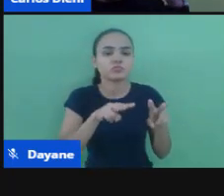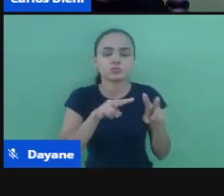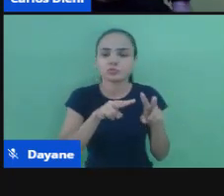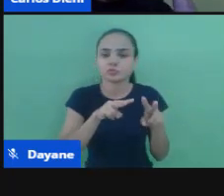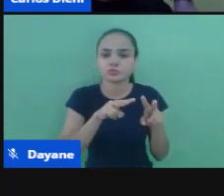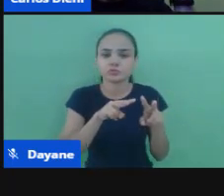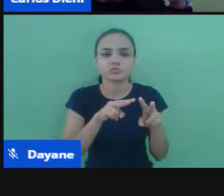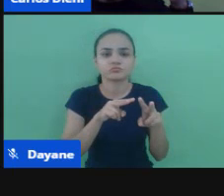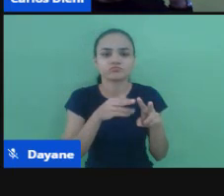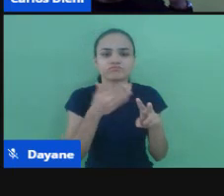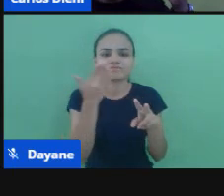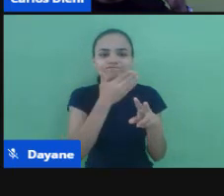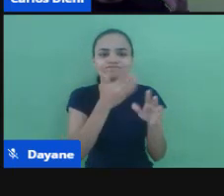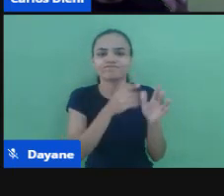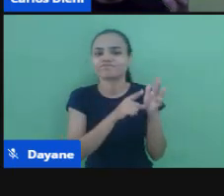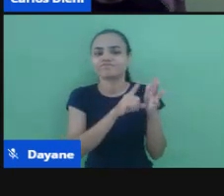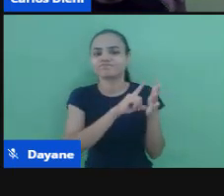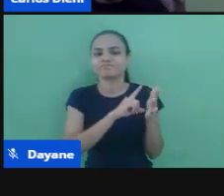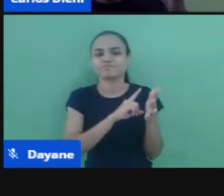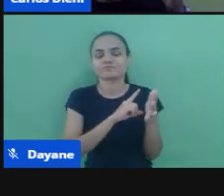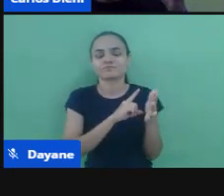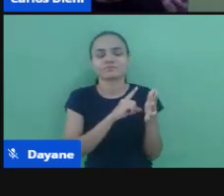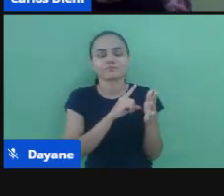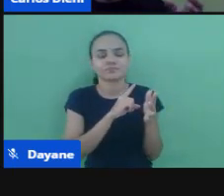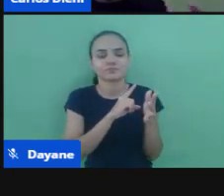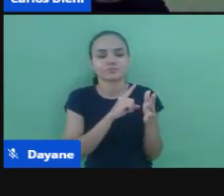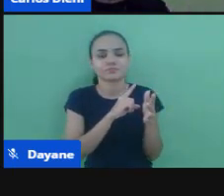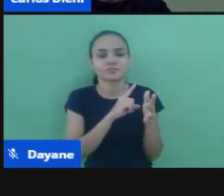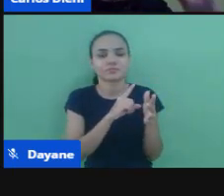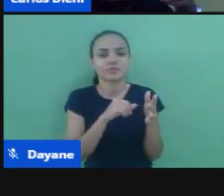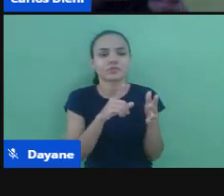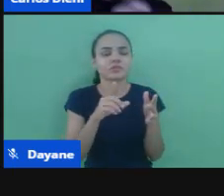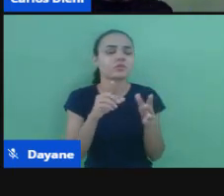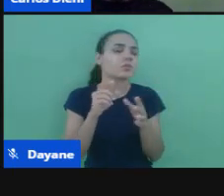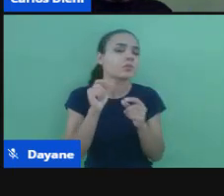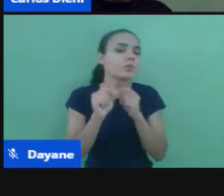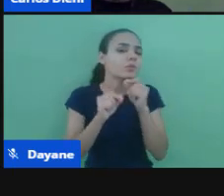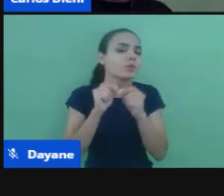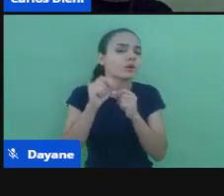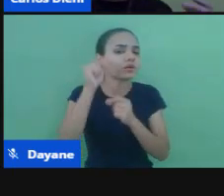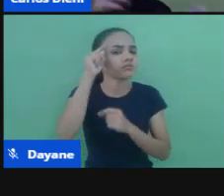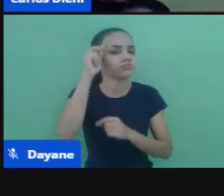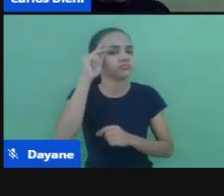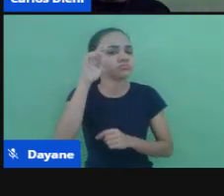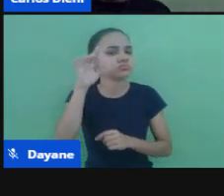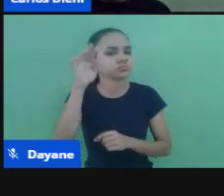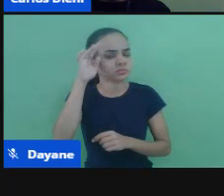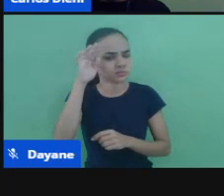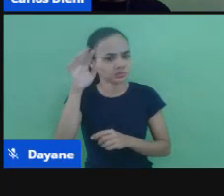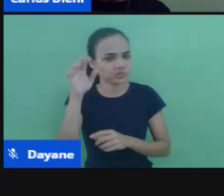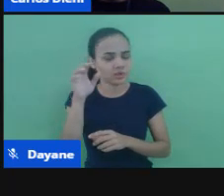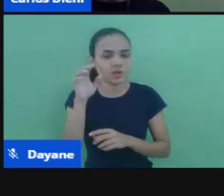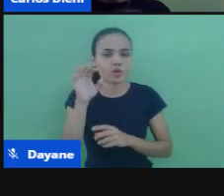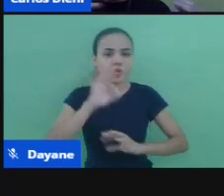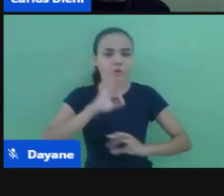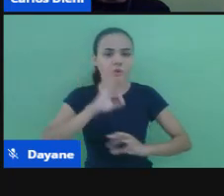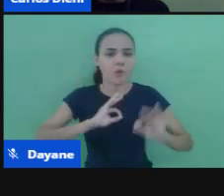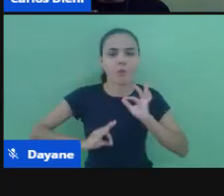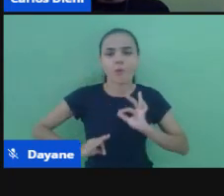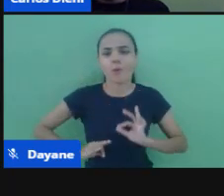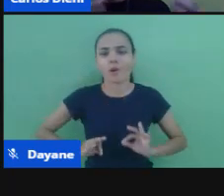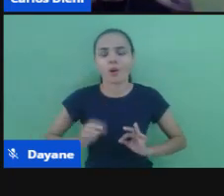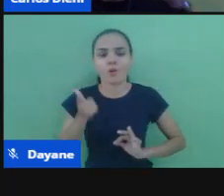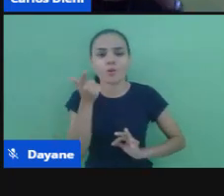o que que se passava pela cabeça dessa onça para ela tentar fugir, mas a gente deu um tratamento dessa forma a um